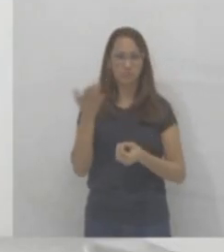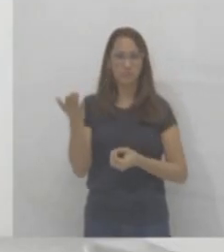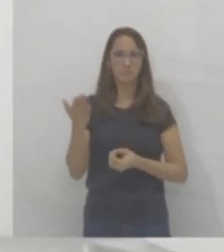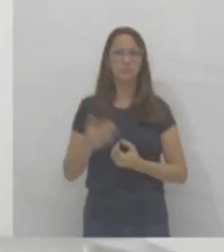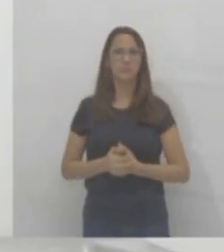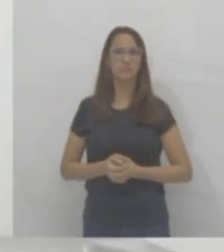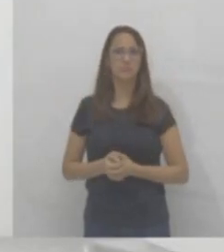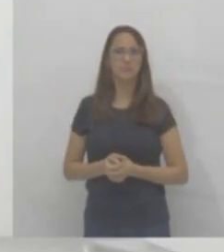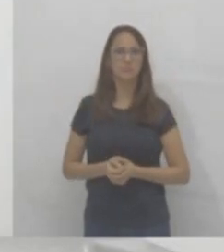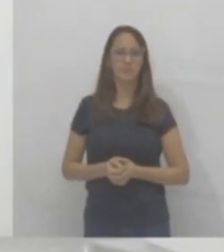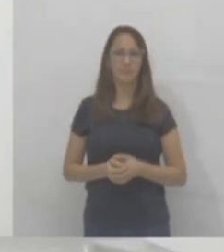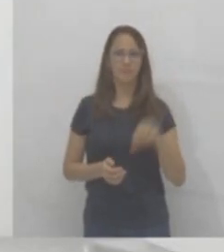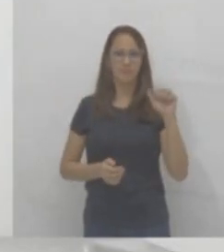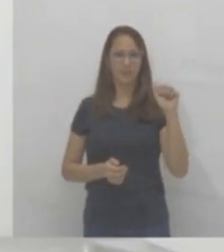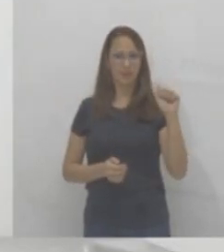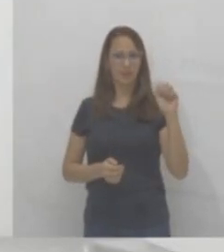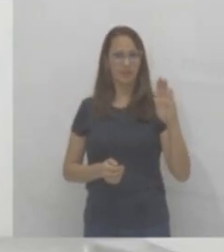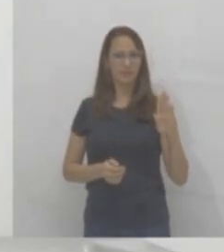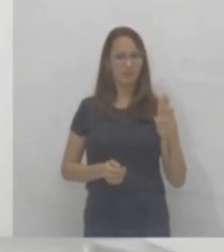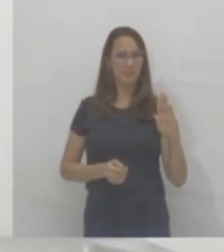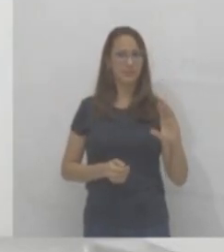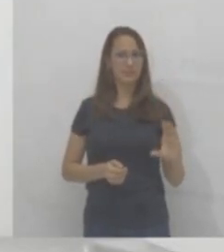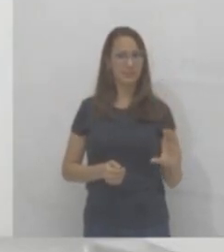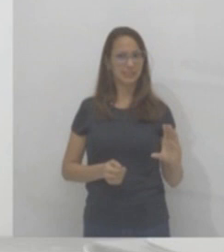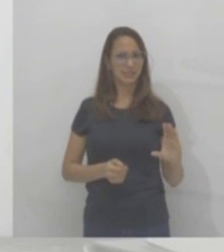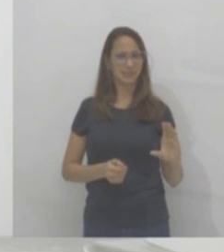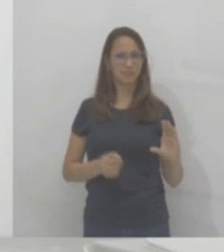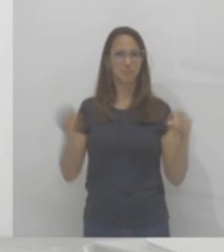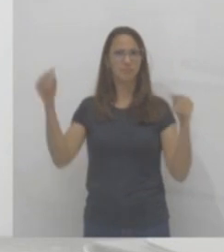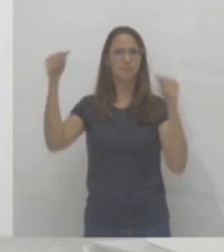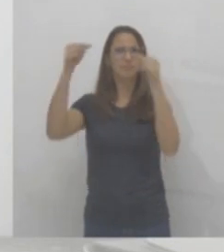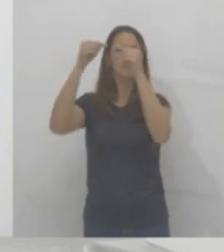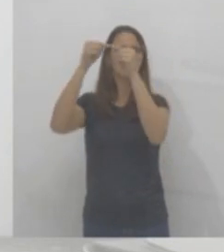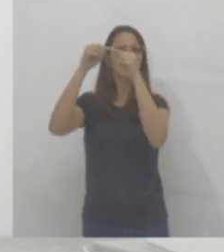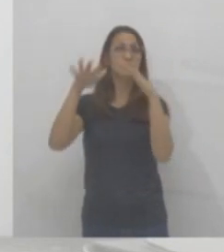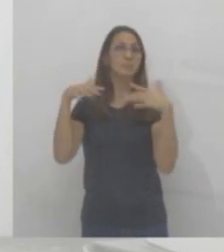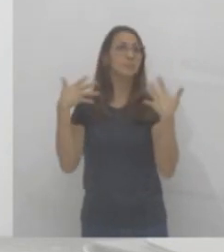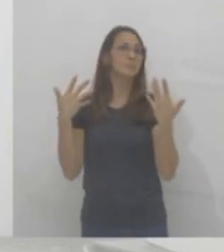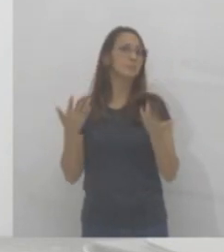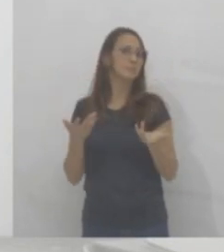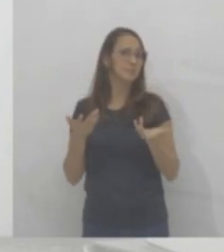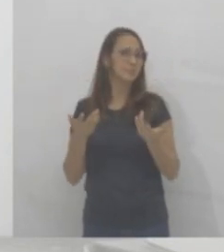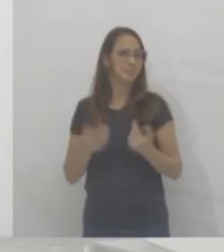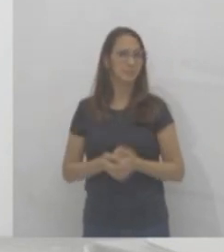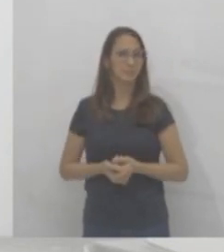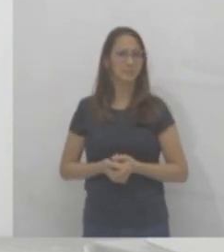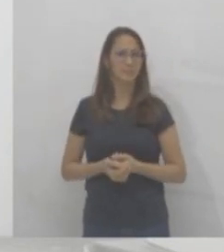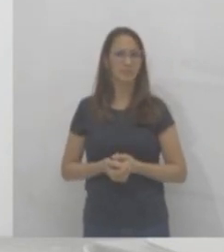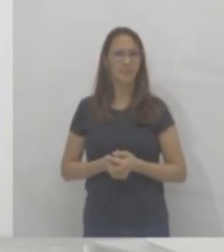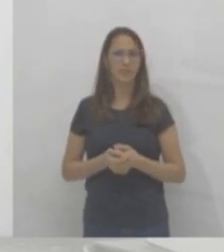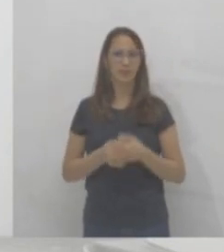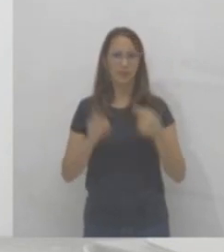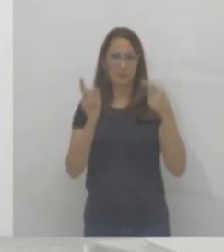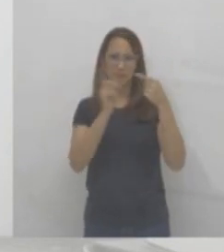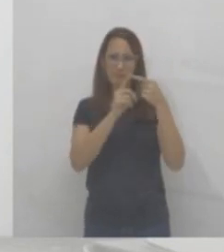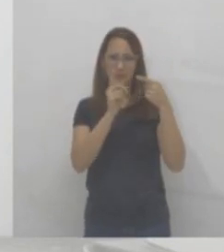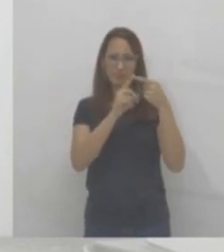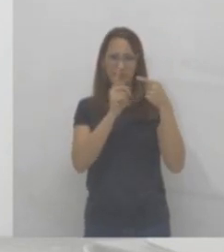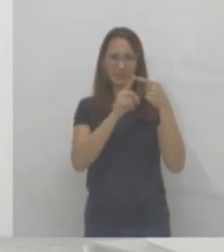aqui as 3 frases, tá? Então agora eu vou ler cada uma delas para vocês. A primeira condicional